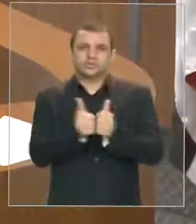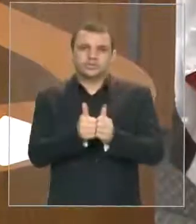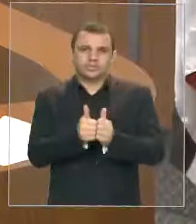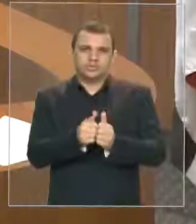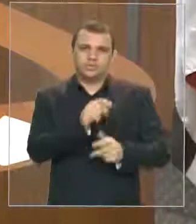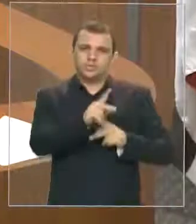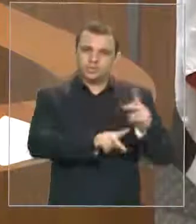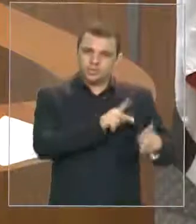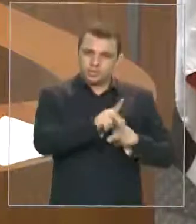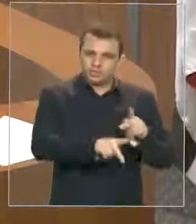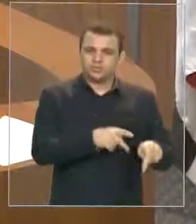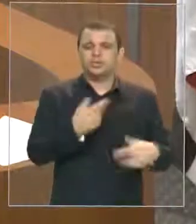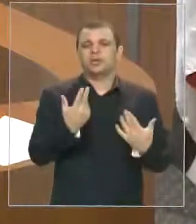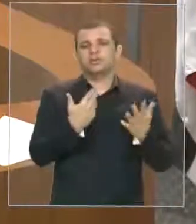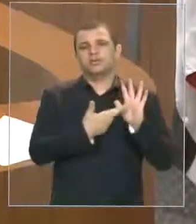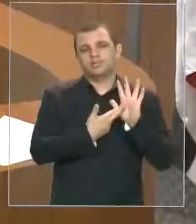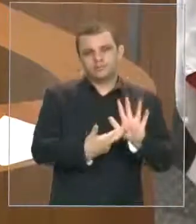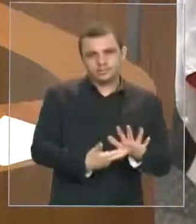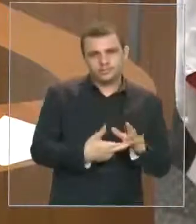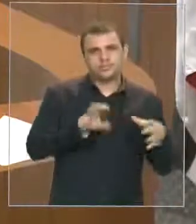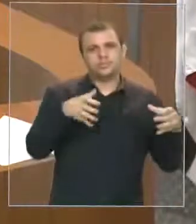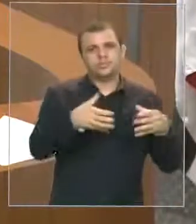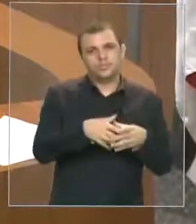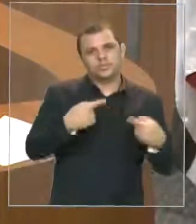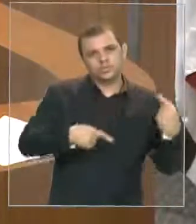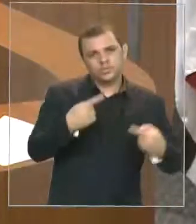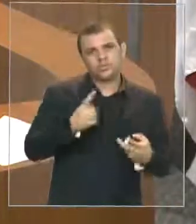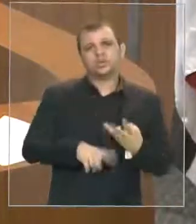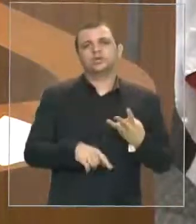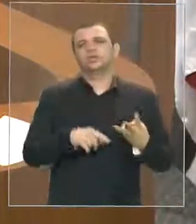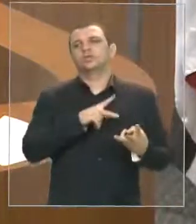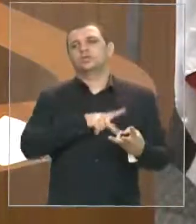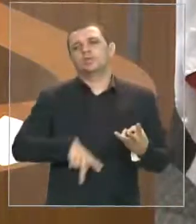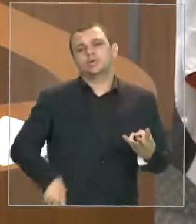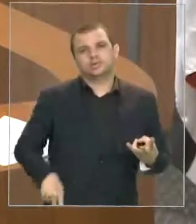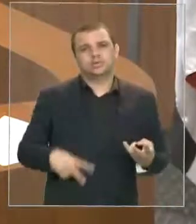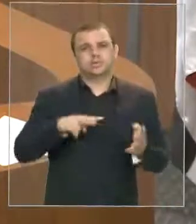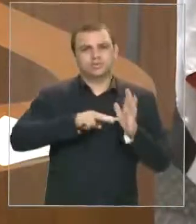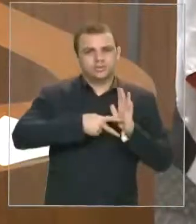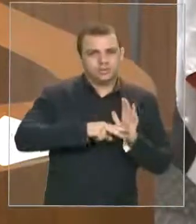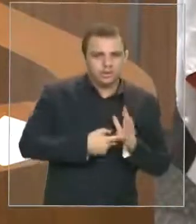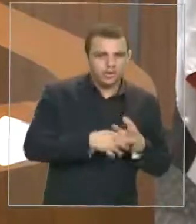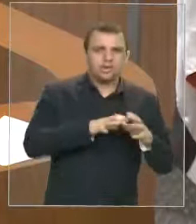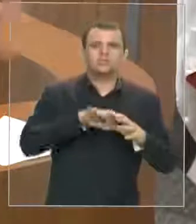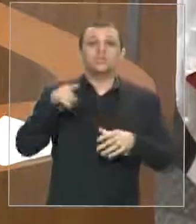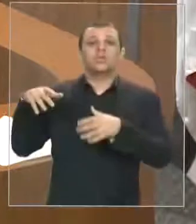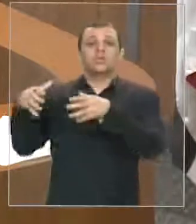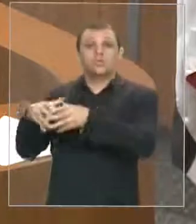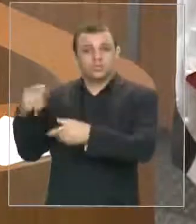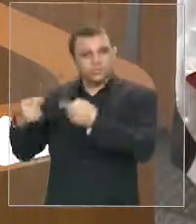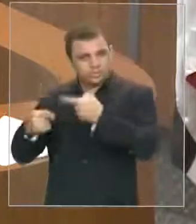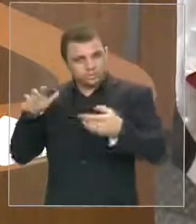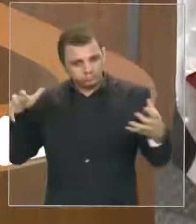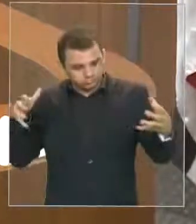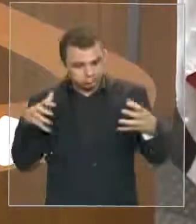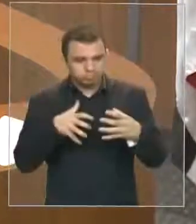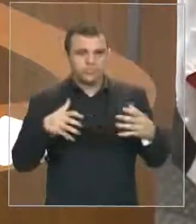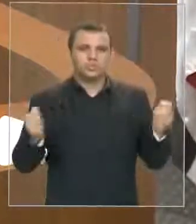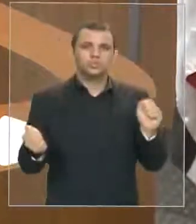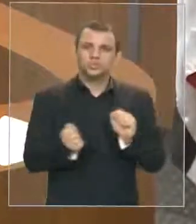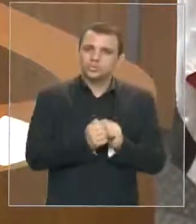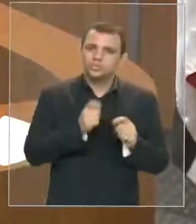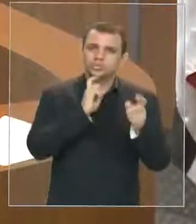de partido, os presidentes de sindicato, junto à classe política, para que possa, de tudo, sair uma reforma política que